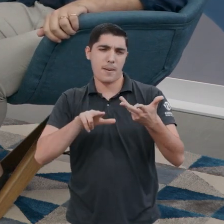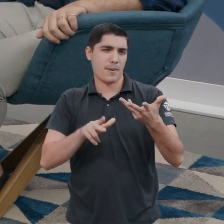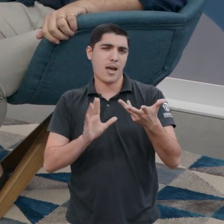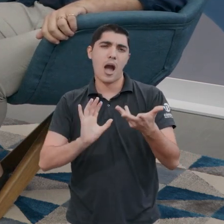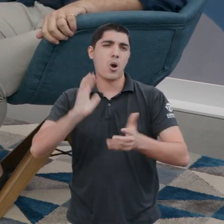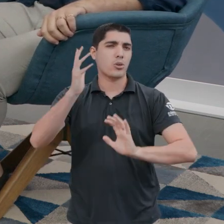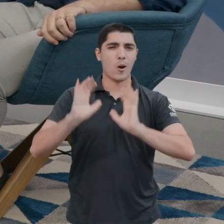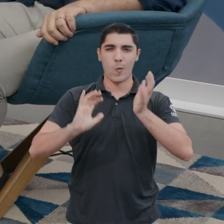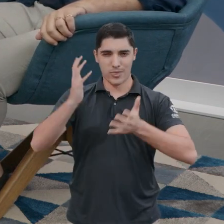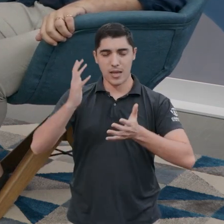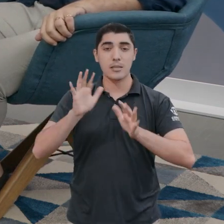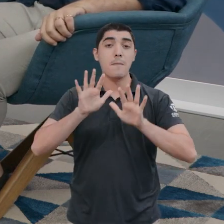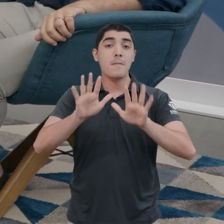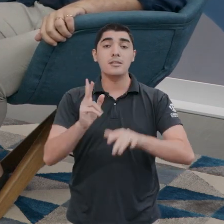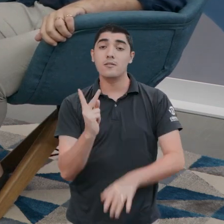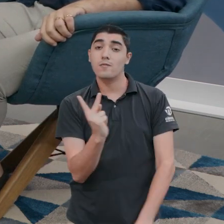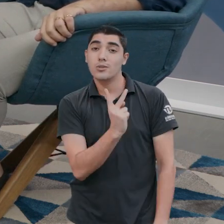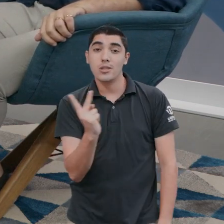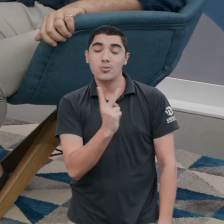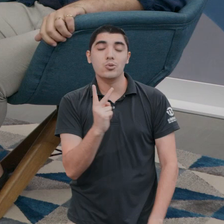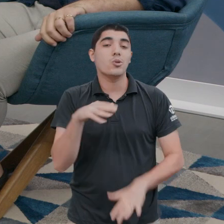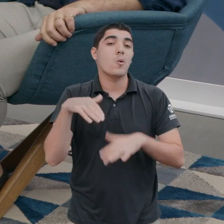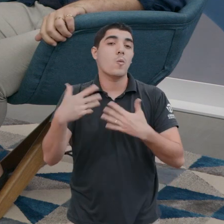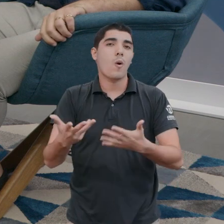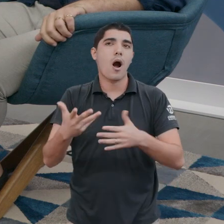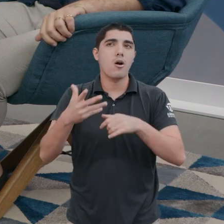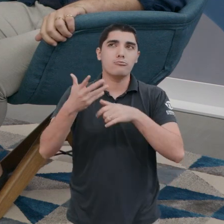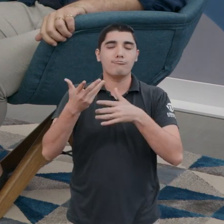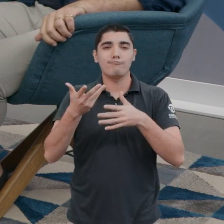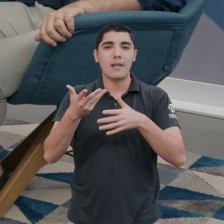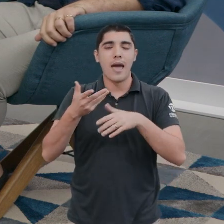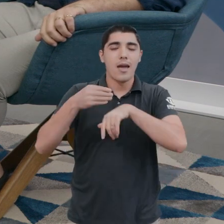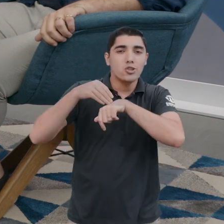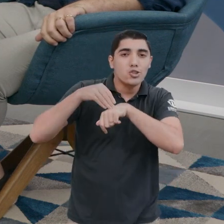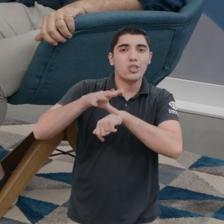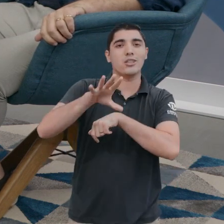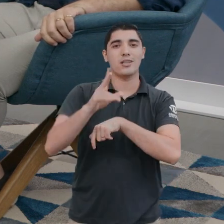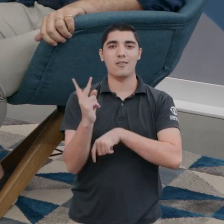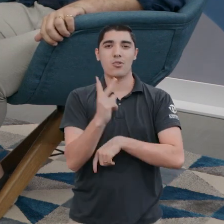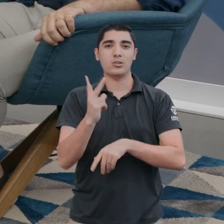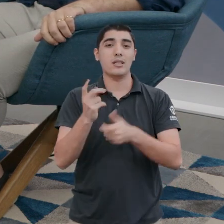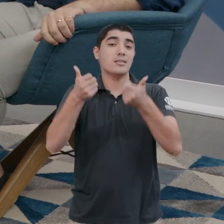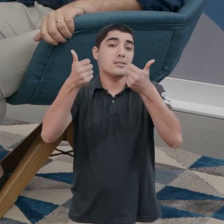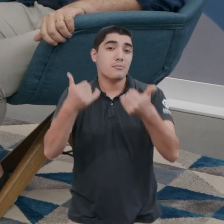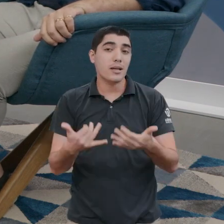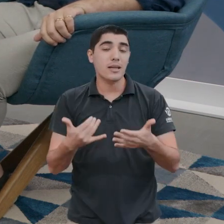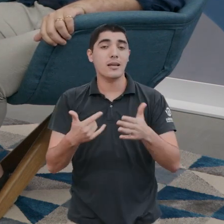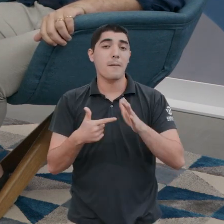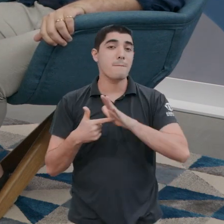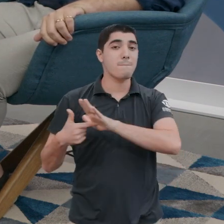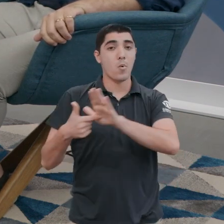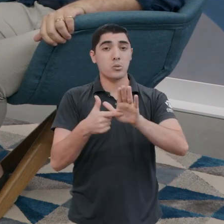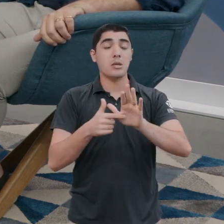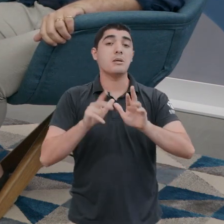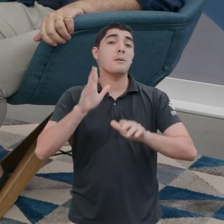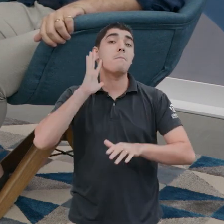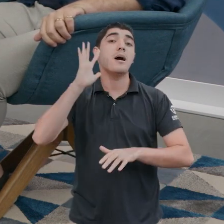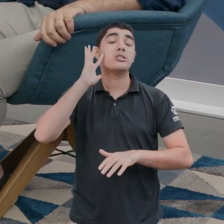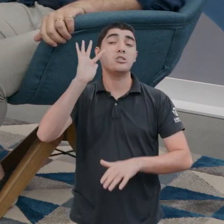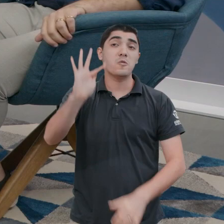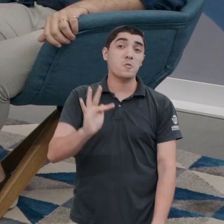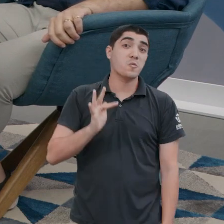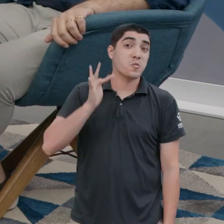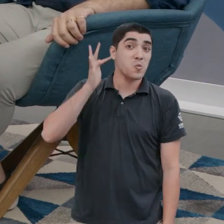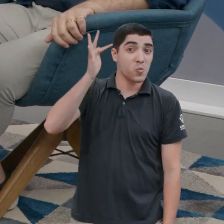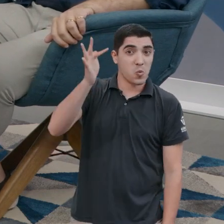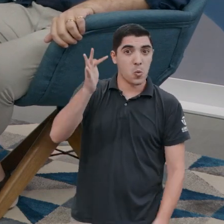que influenciam. Que recado que vocês dariam, né? O que a gente precisa discutir muito nesse assunto? O que vocês esperam daqui para frente, a médio